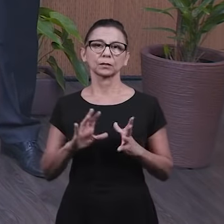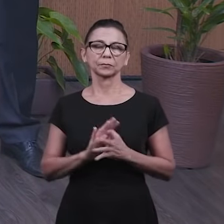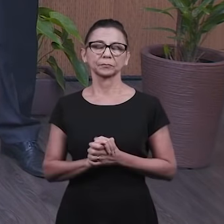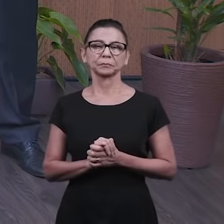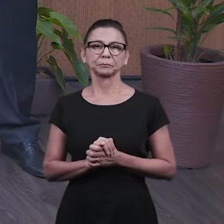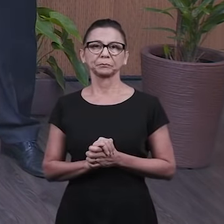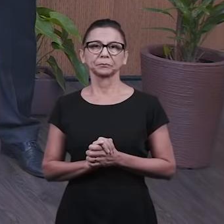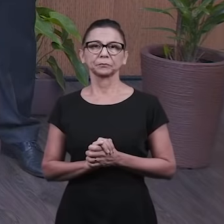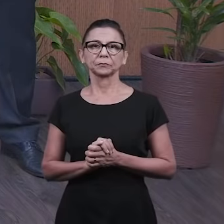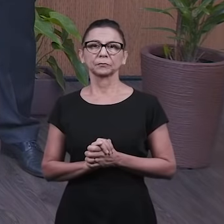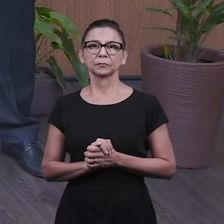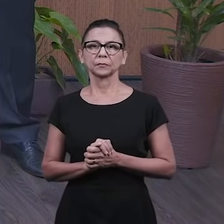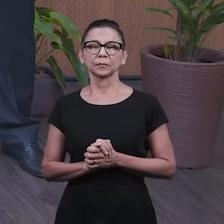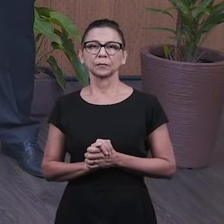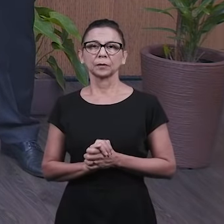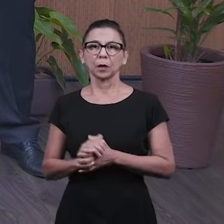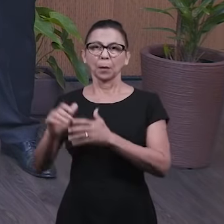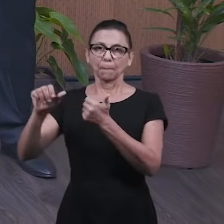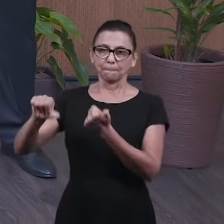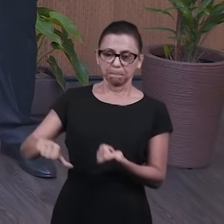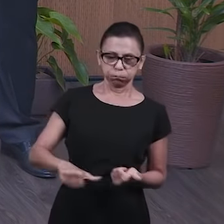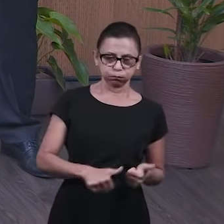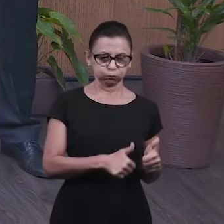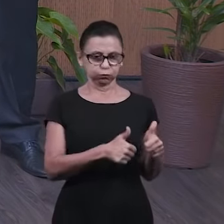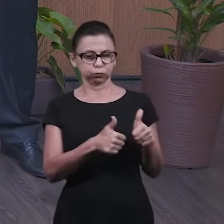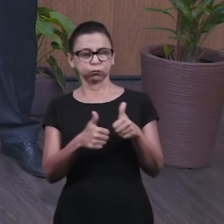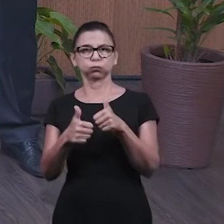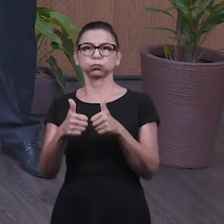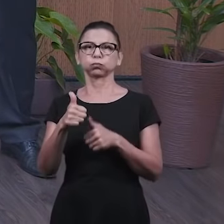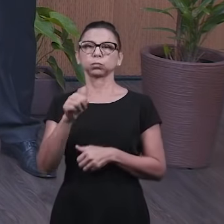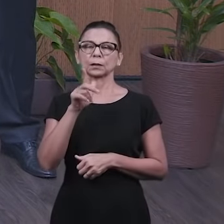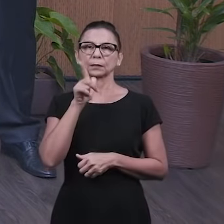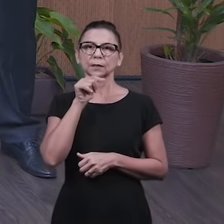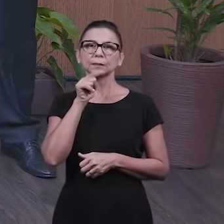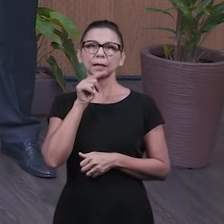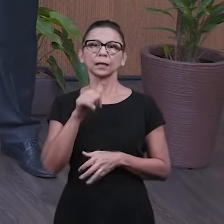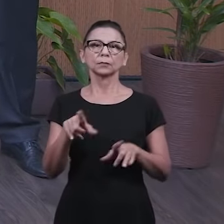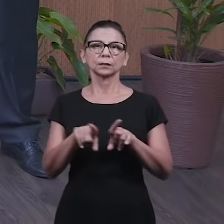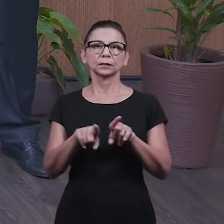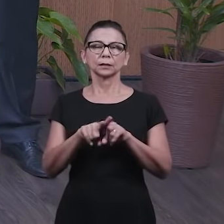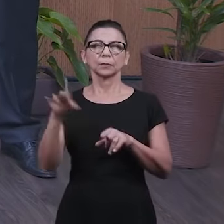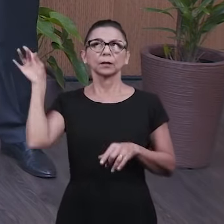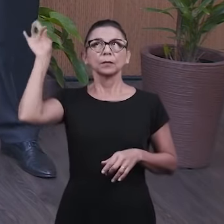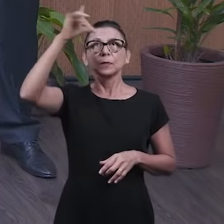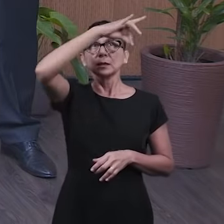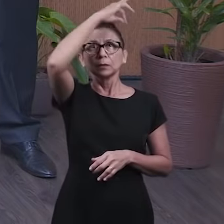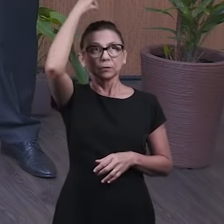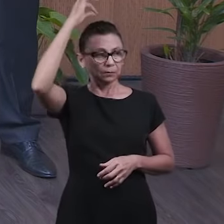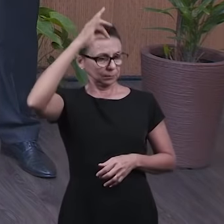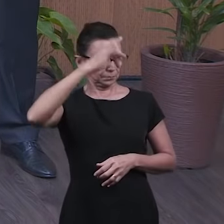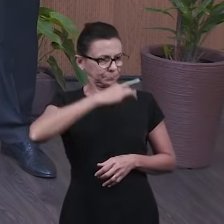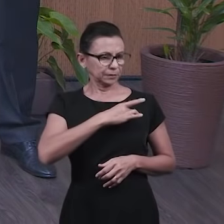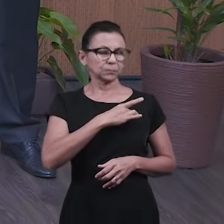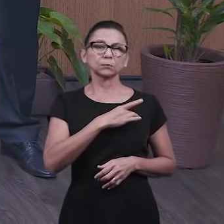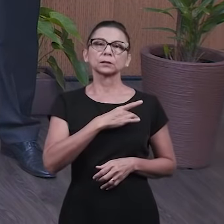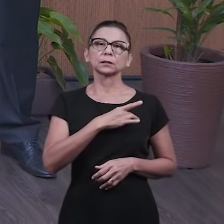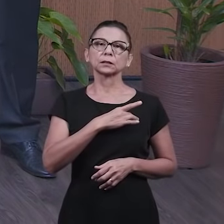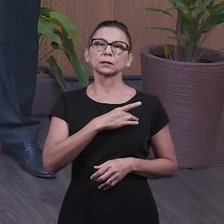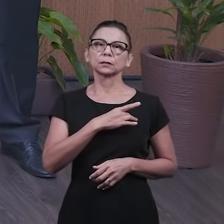batismo nas águas e batismo com o Espírito Santo e a